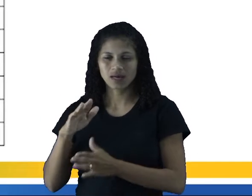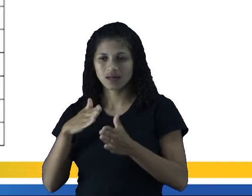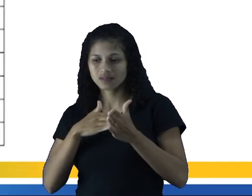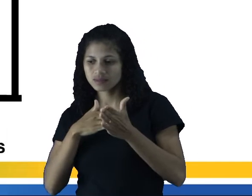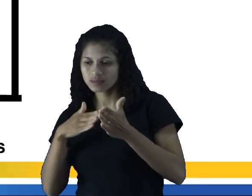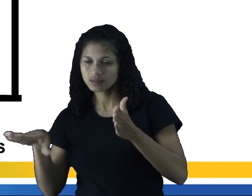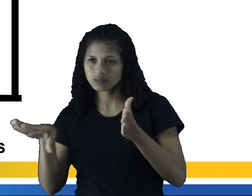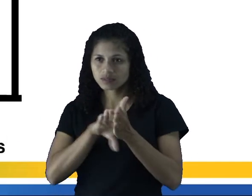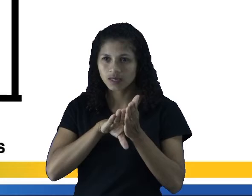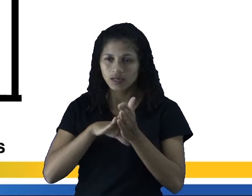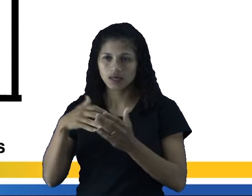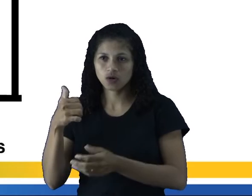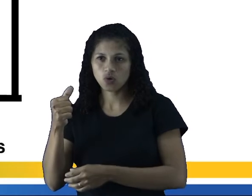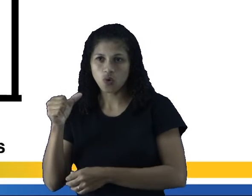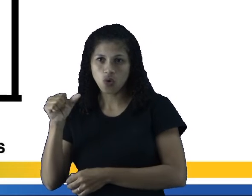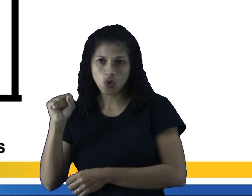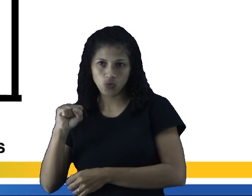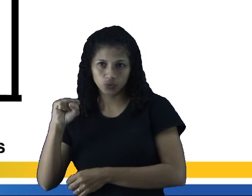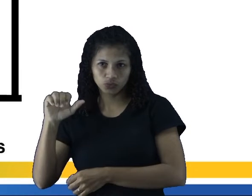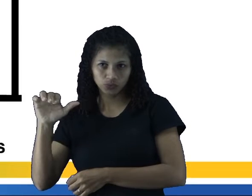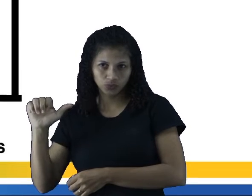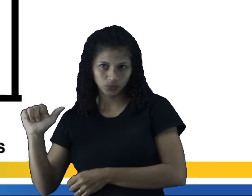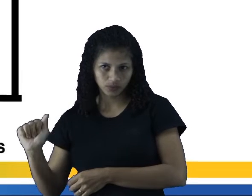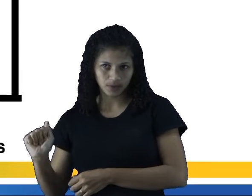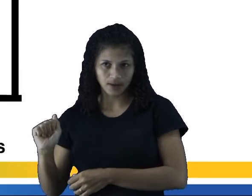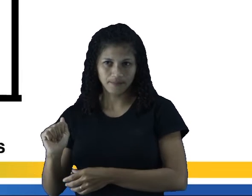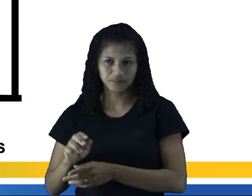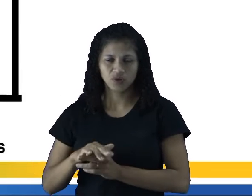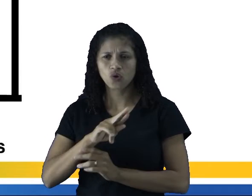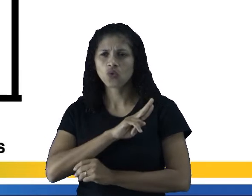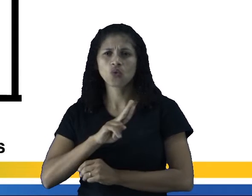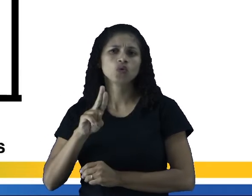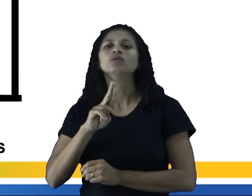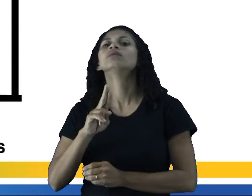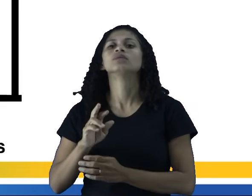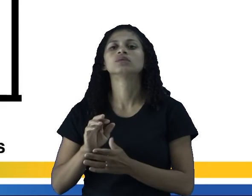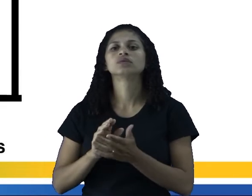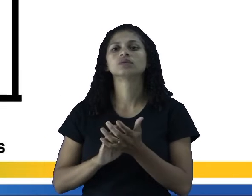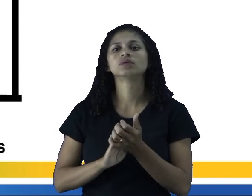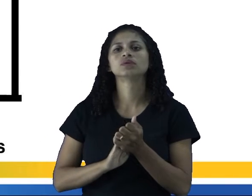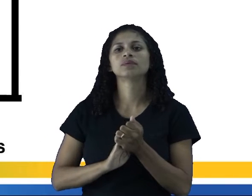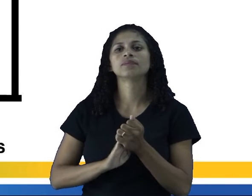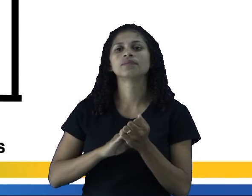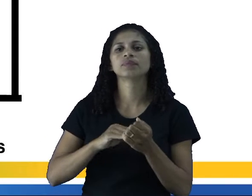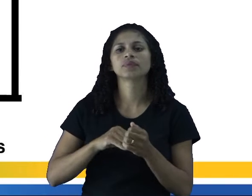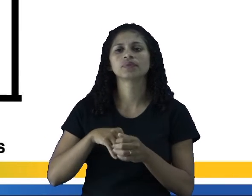8A. E os nomes delas são metais alcalinos